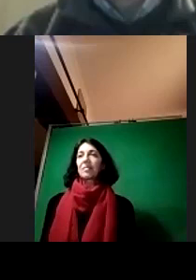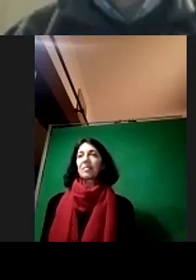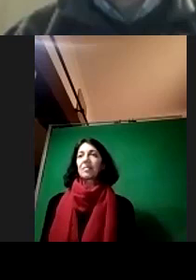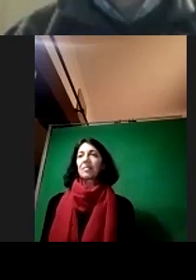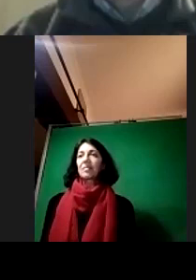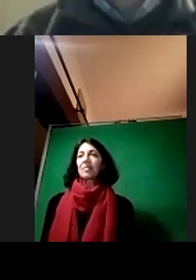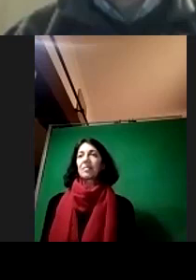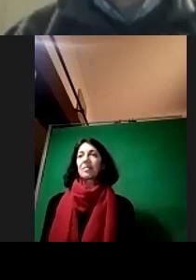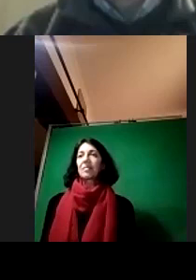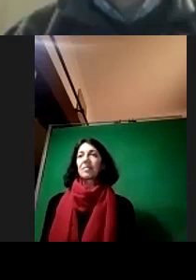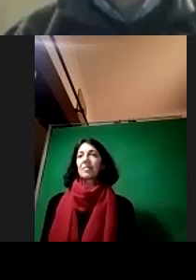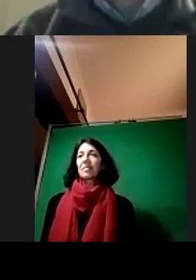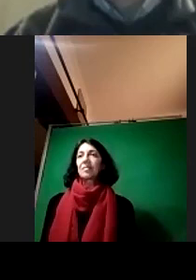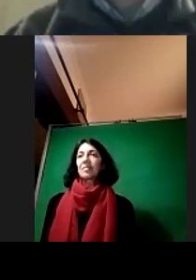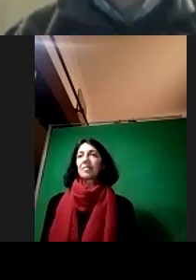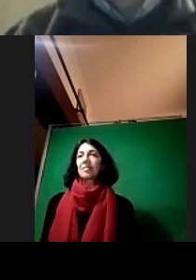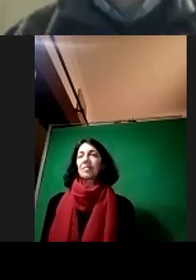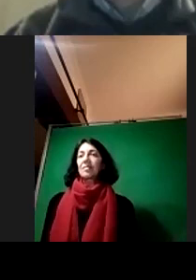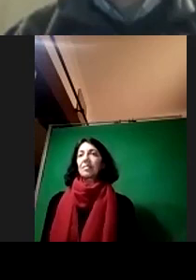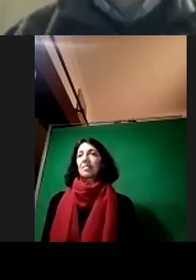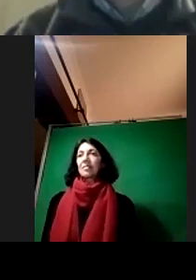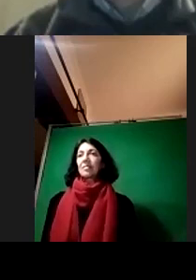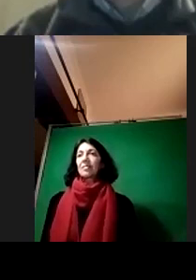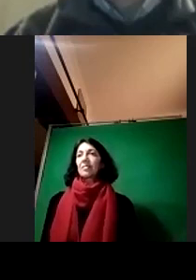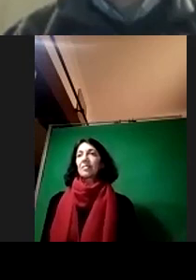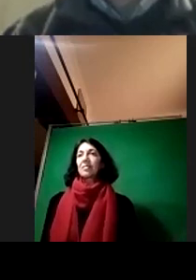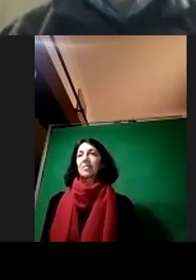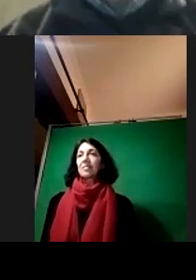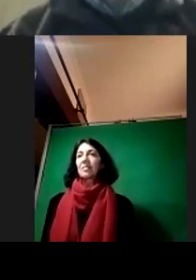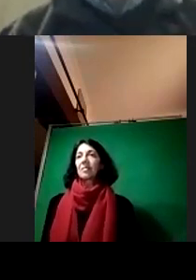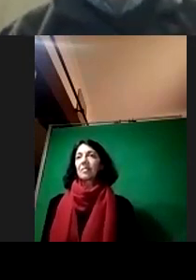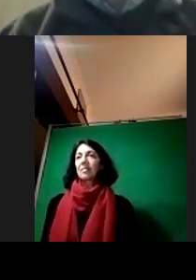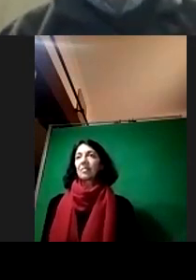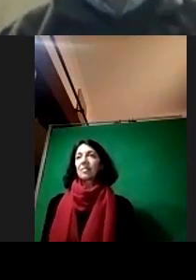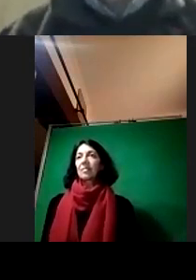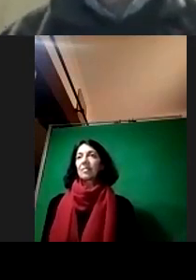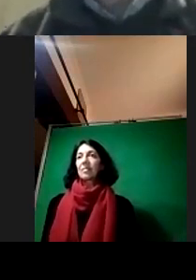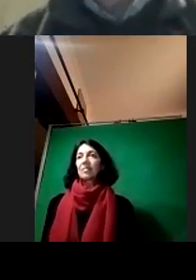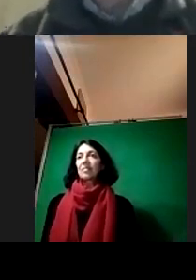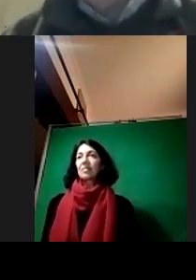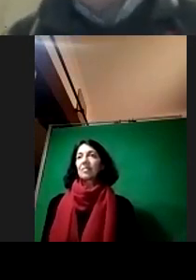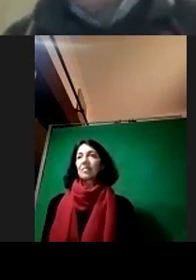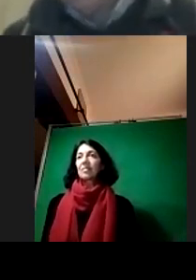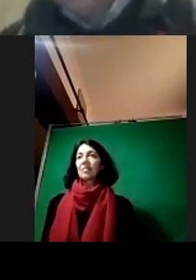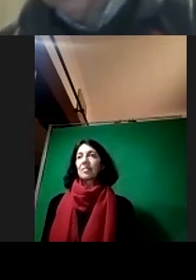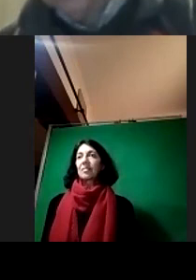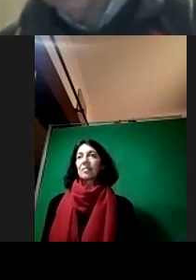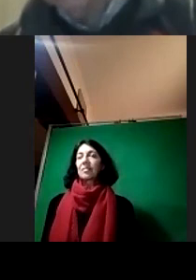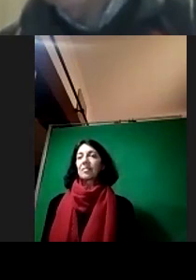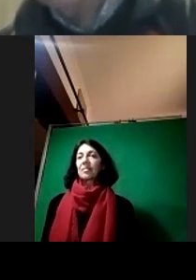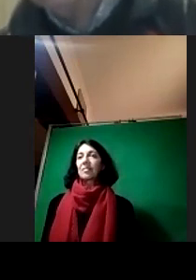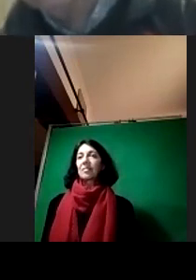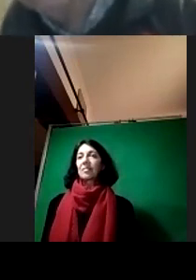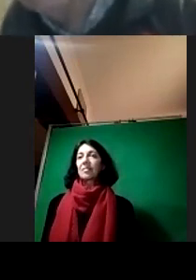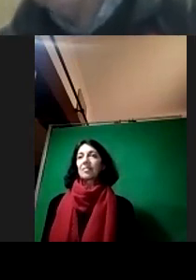que vieram dar algum contributo para as fases construtivas. Eu queria perguntar se, eu não